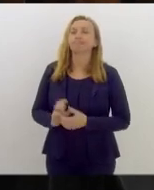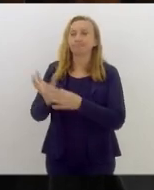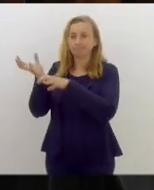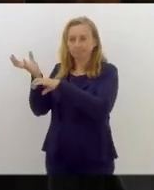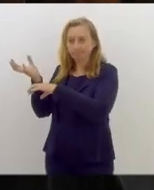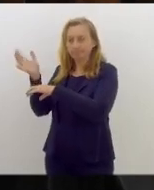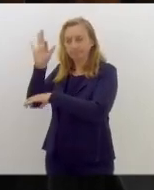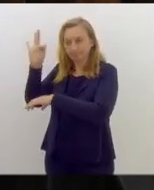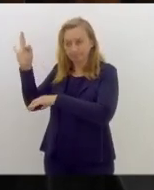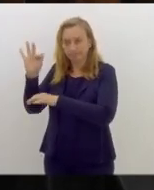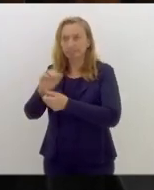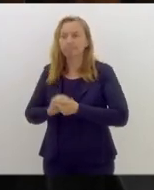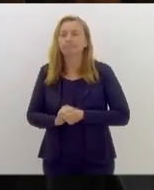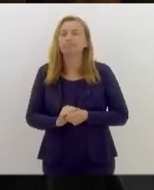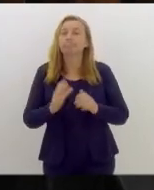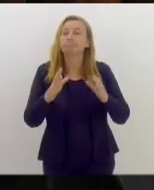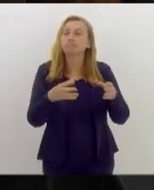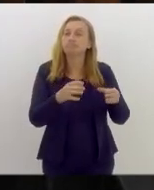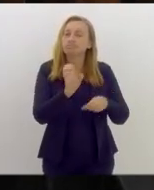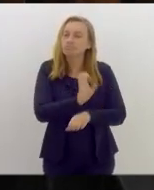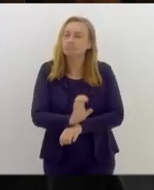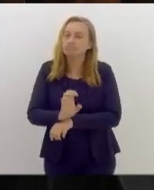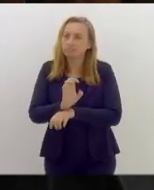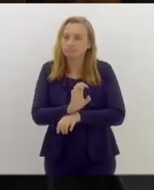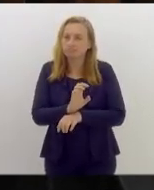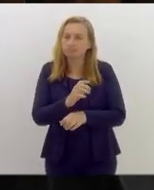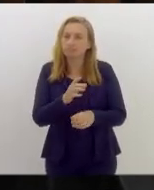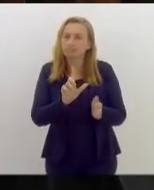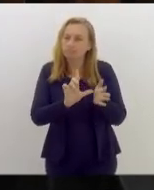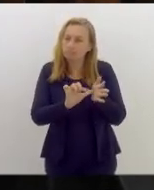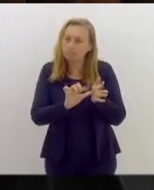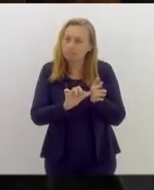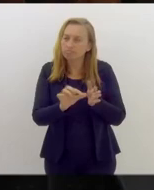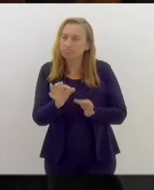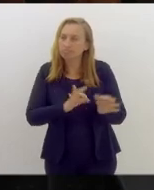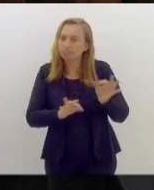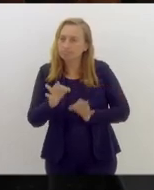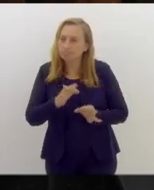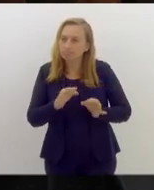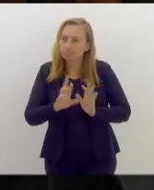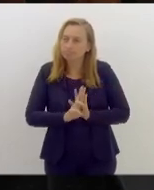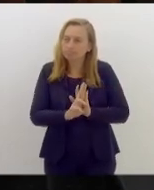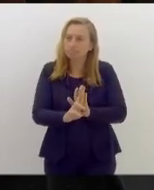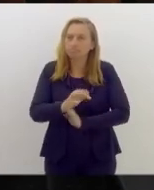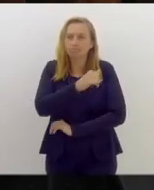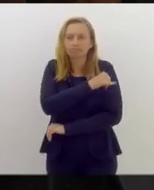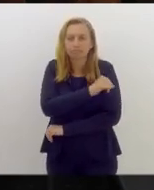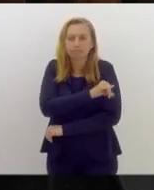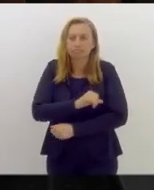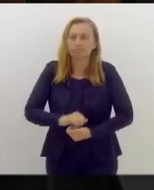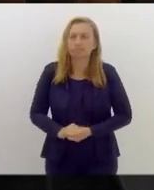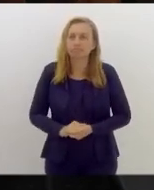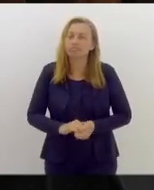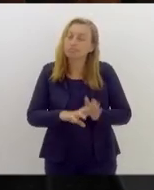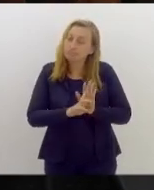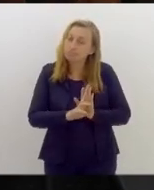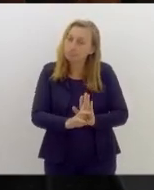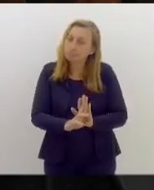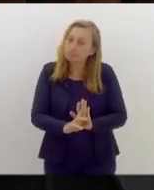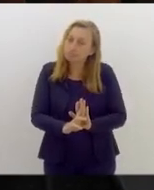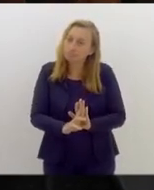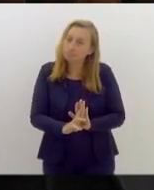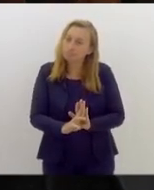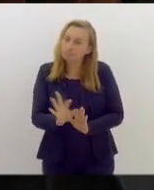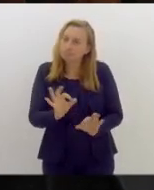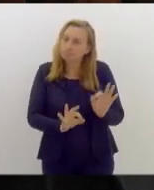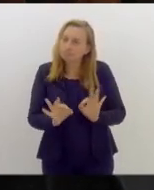tema eram os estados que estavam atrasados com o Plano Estadual de Educação, ele foi lá representar o Rio de Janeiro, e apresentou o plano. Disse: não,